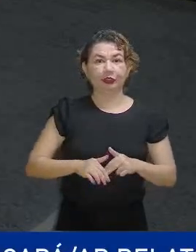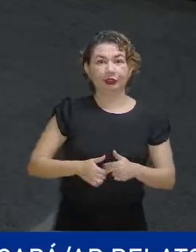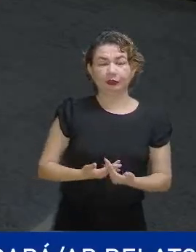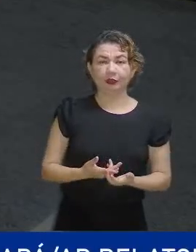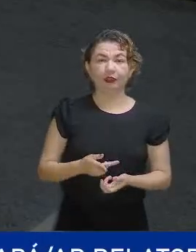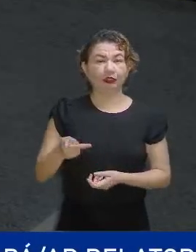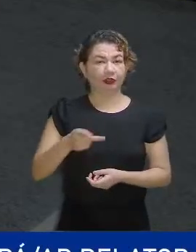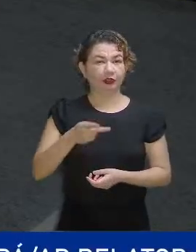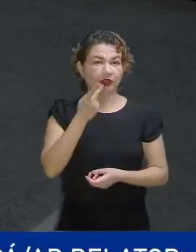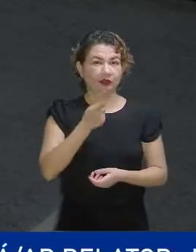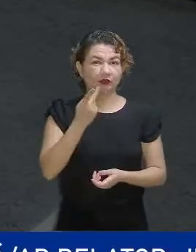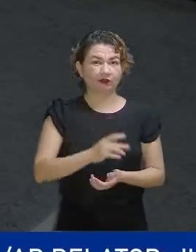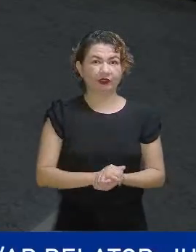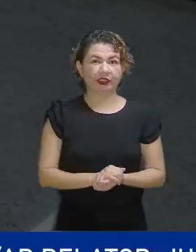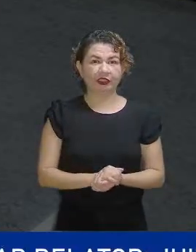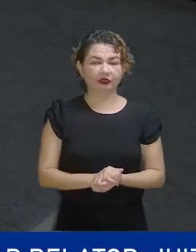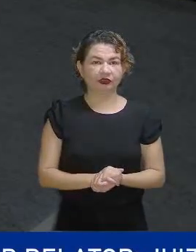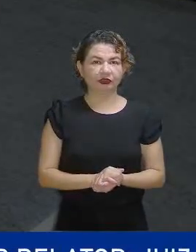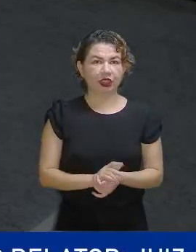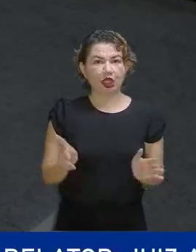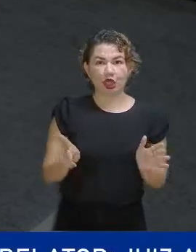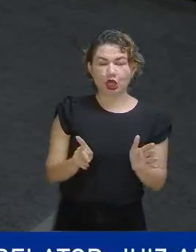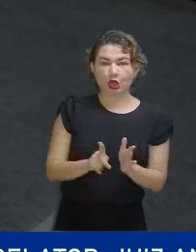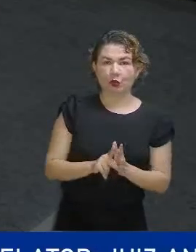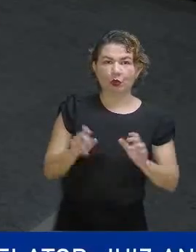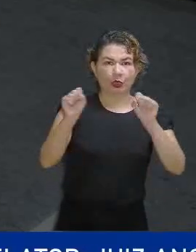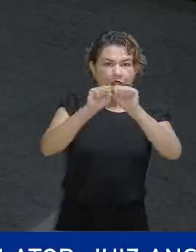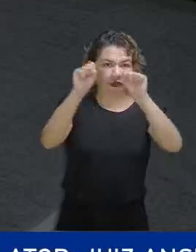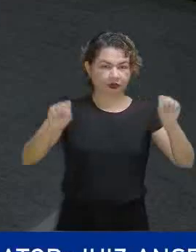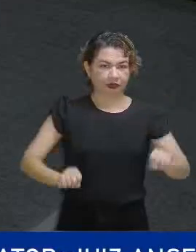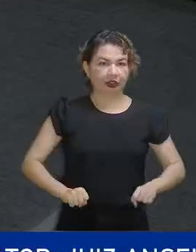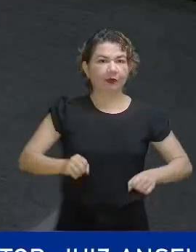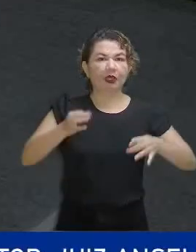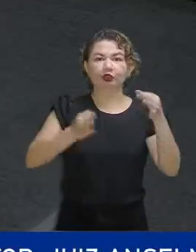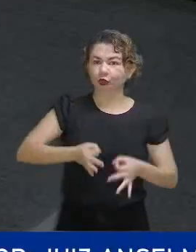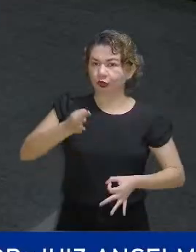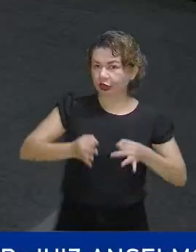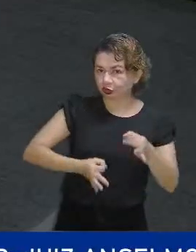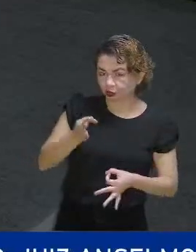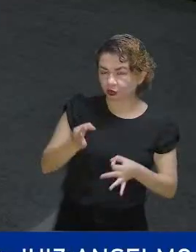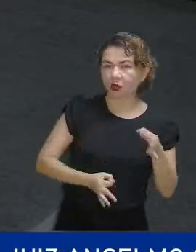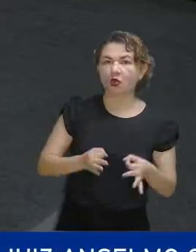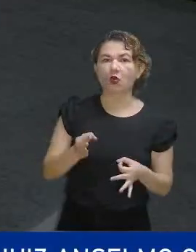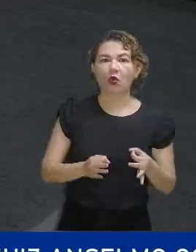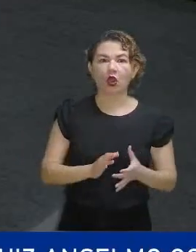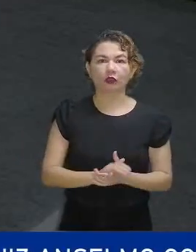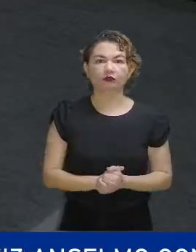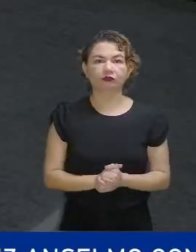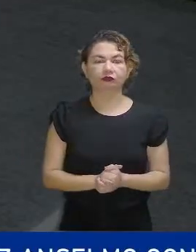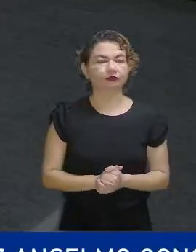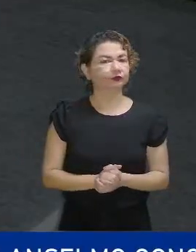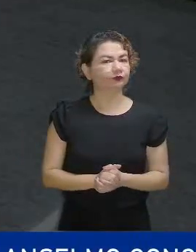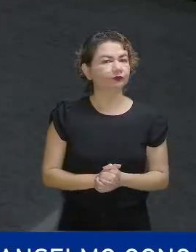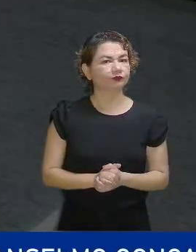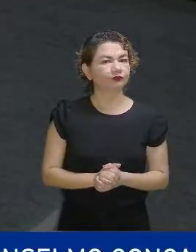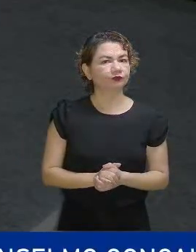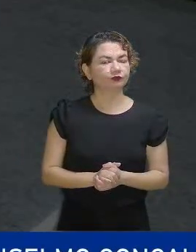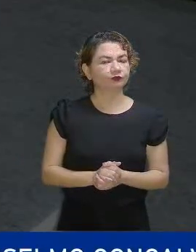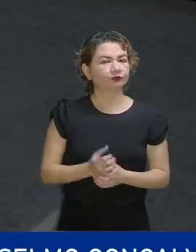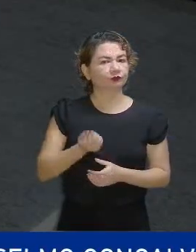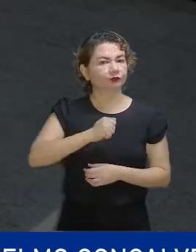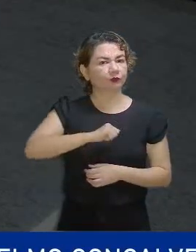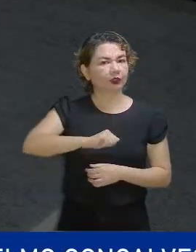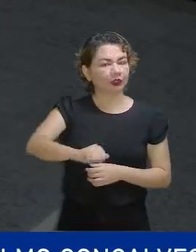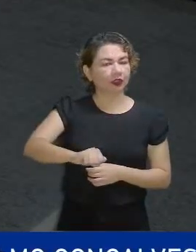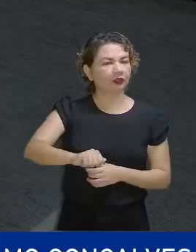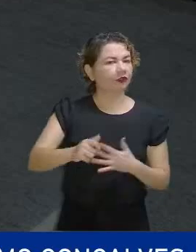argumento de tratar-se de prática típica do sistema jurídico norte-americano e desqualificou os fundamentos defensivos como